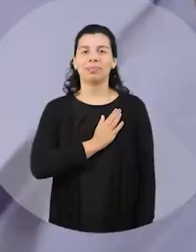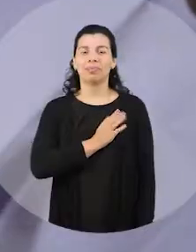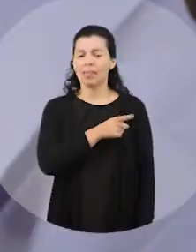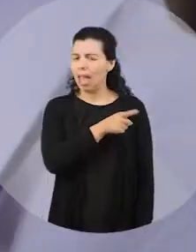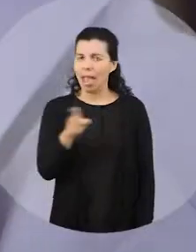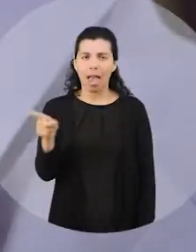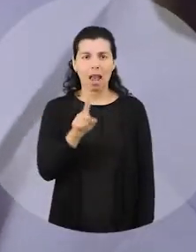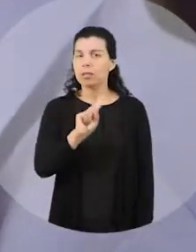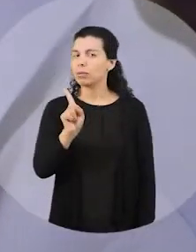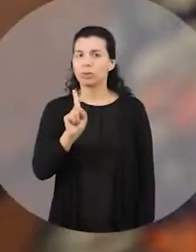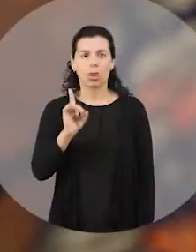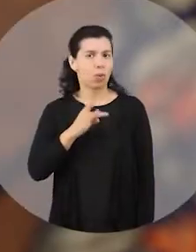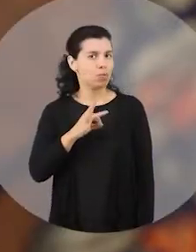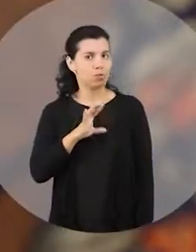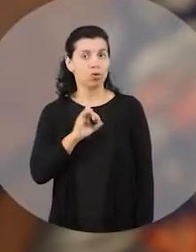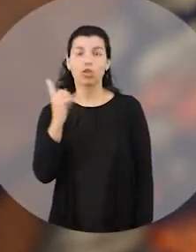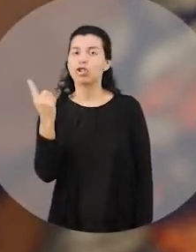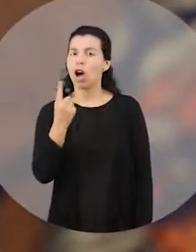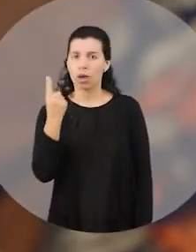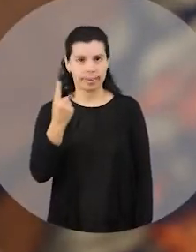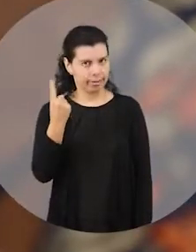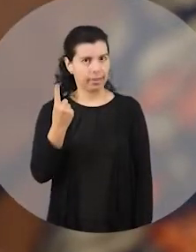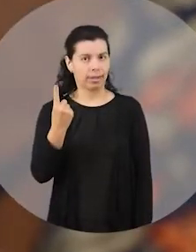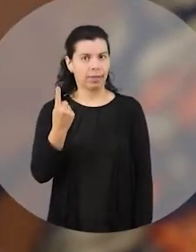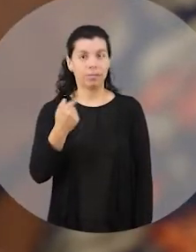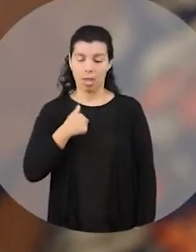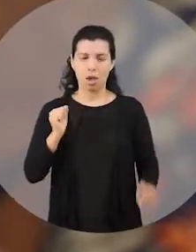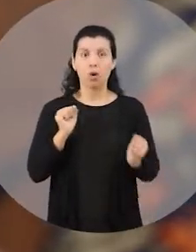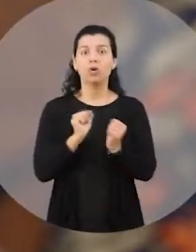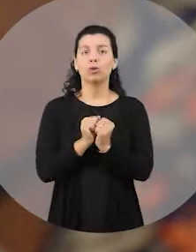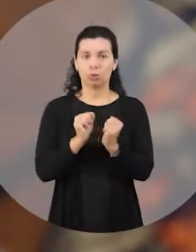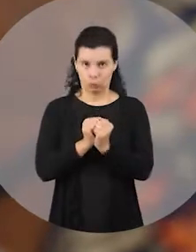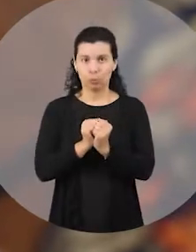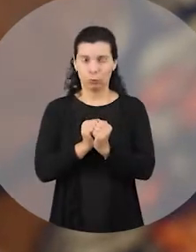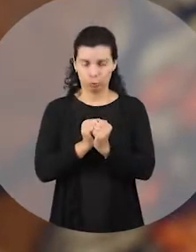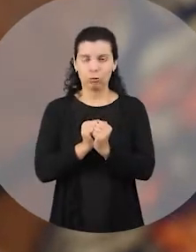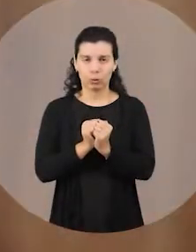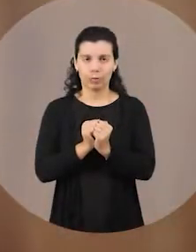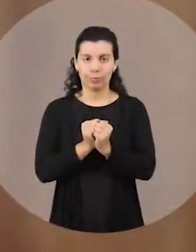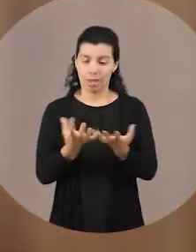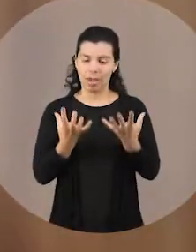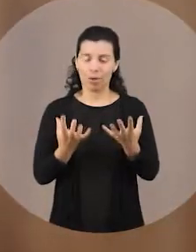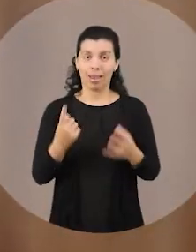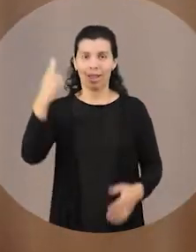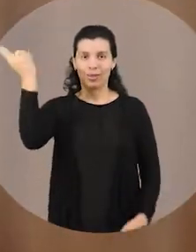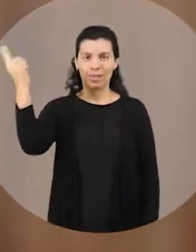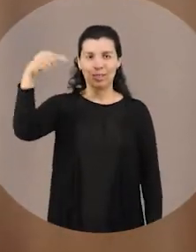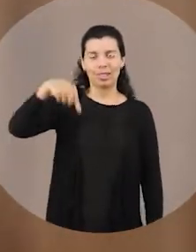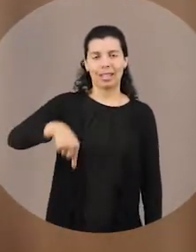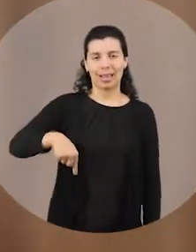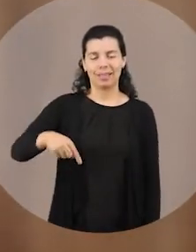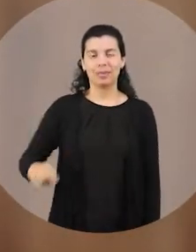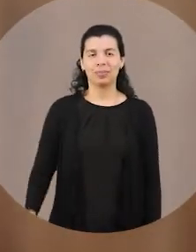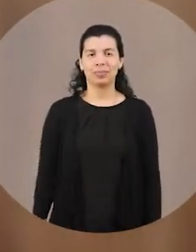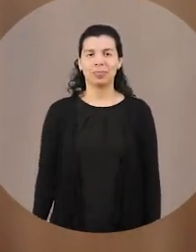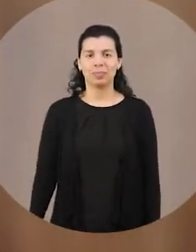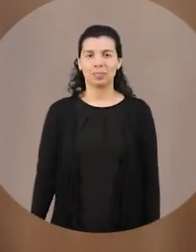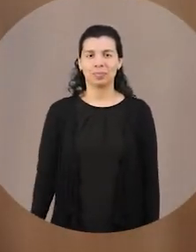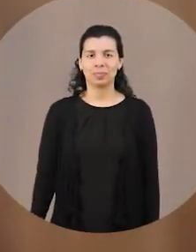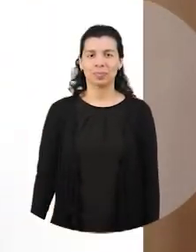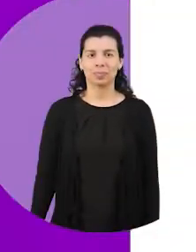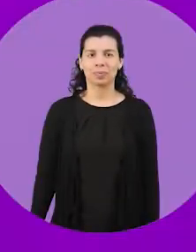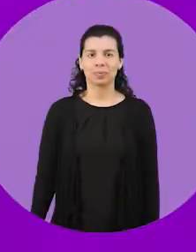ela não estou sozinha É por essas pessoas e é com essas pessoas que eu quero chegar